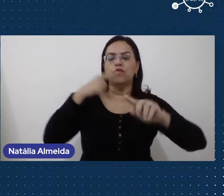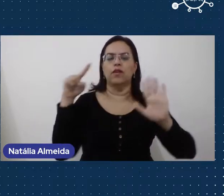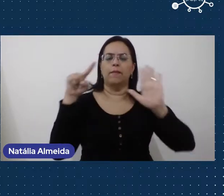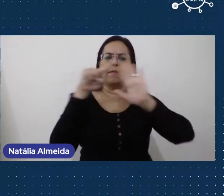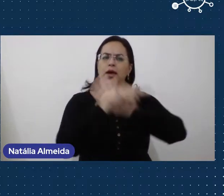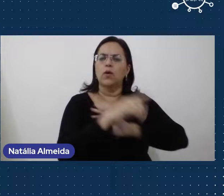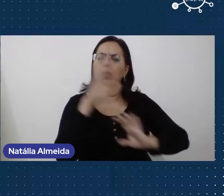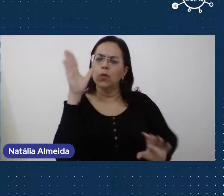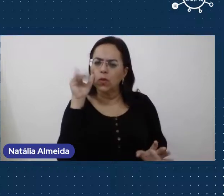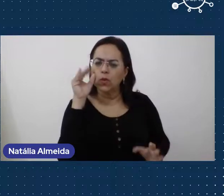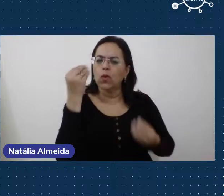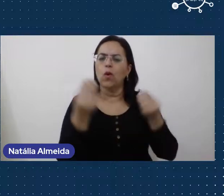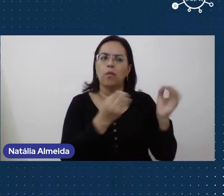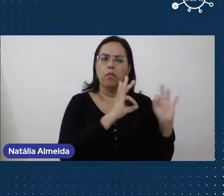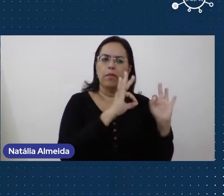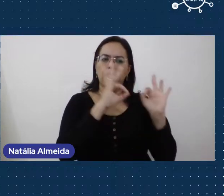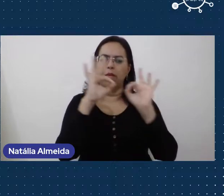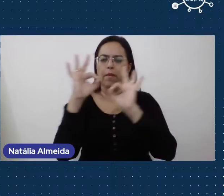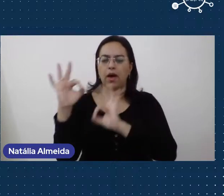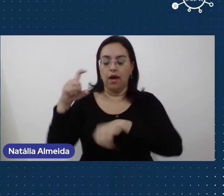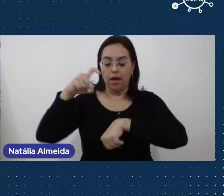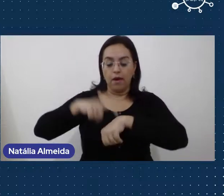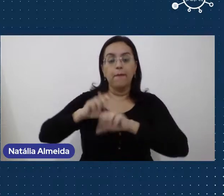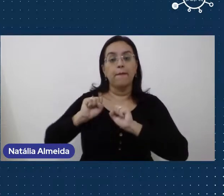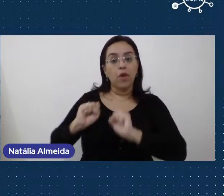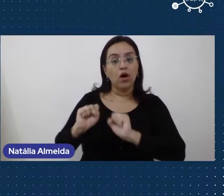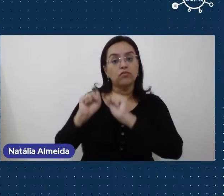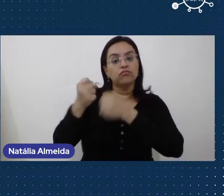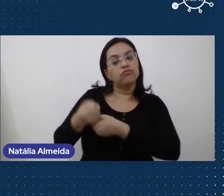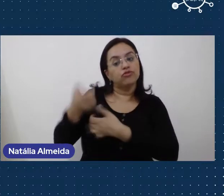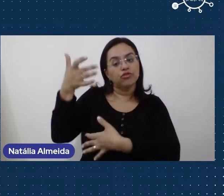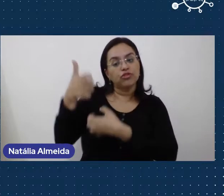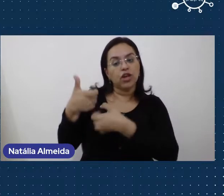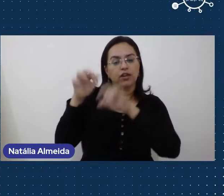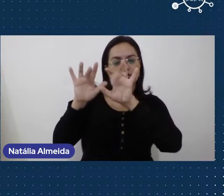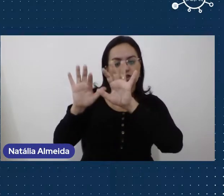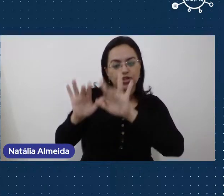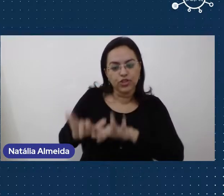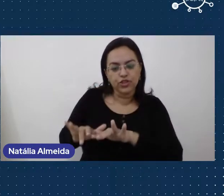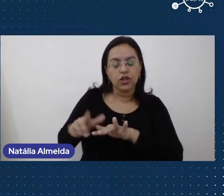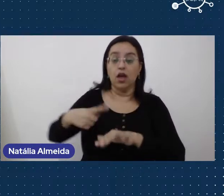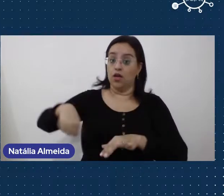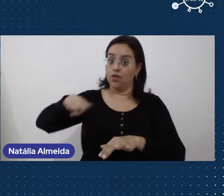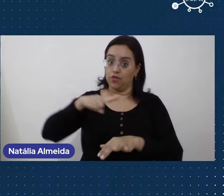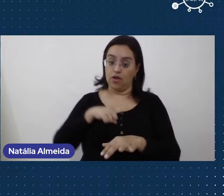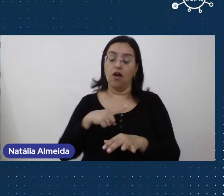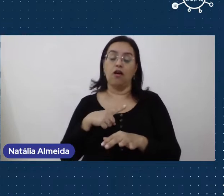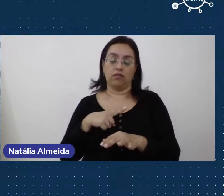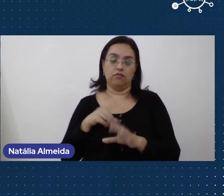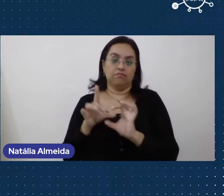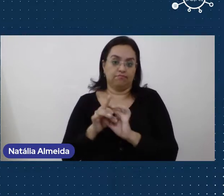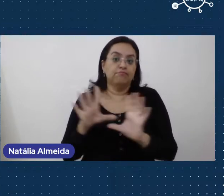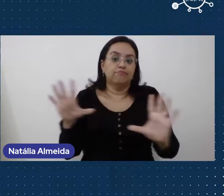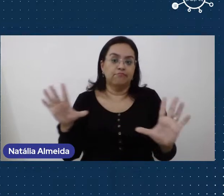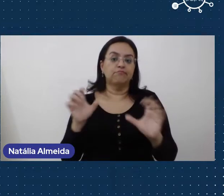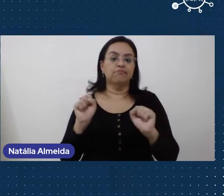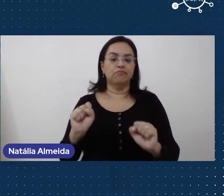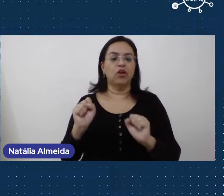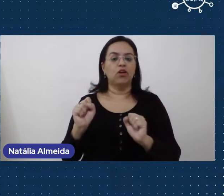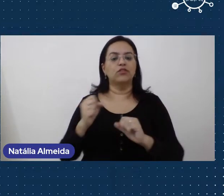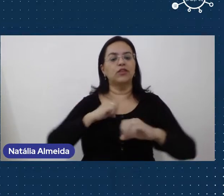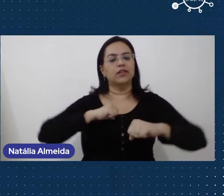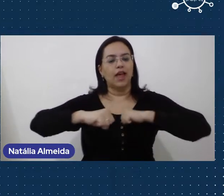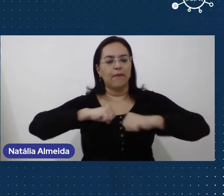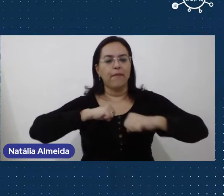no decorrer da fala do professor, pode deixar as perguntas no chat, que nós teremos aí um momento de interação e vai